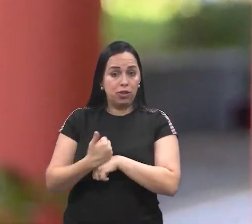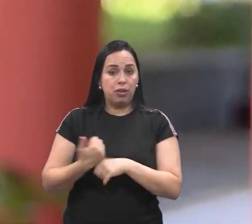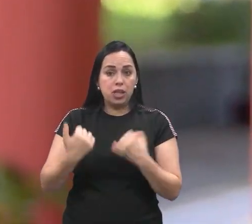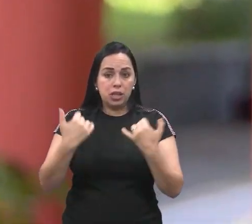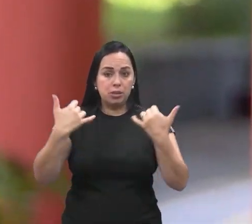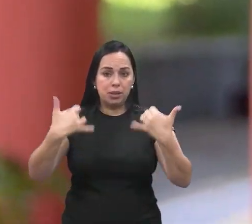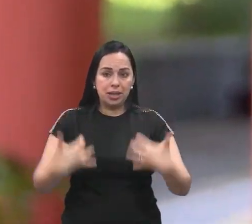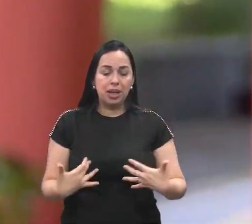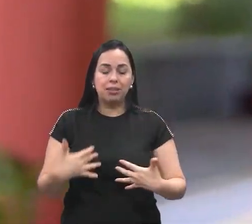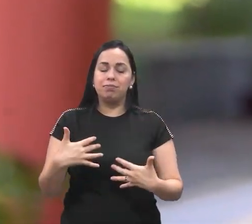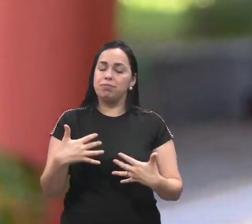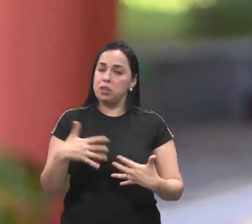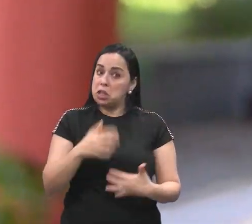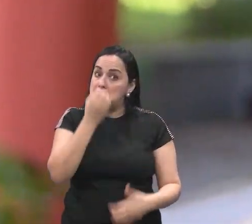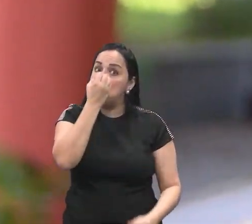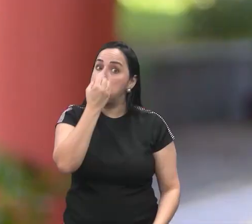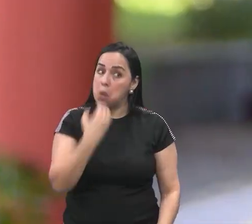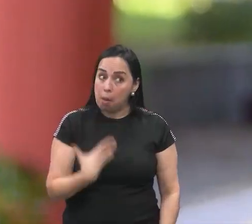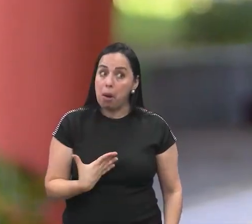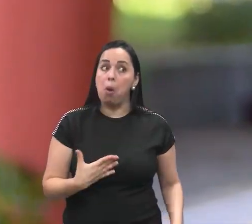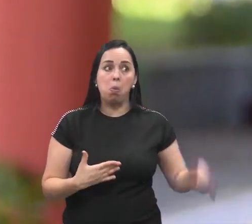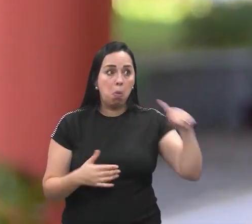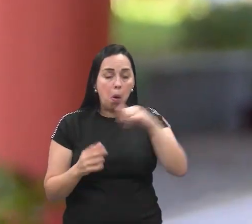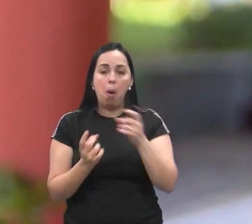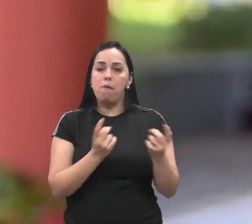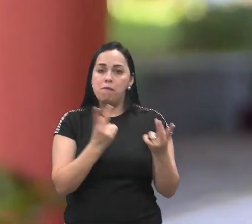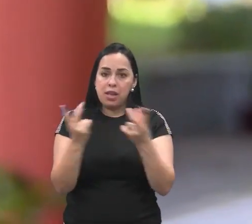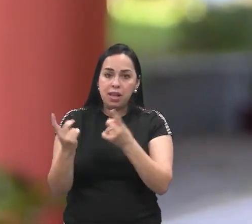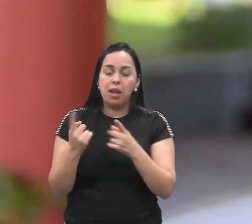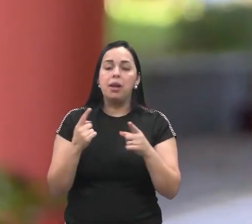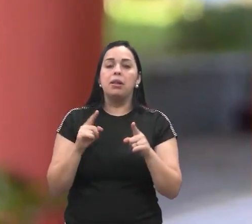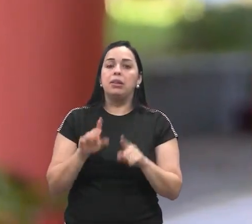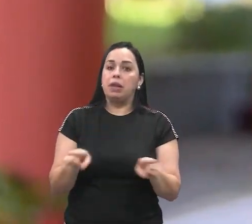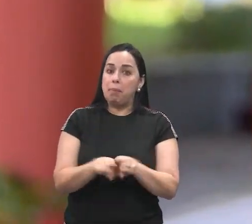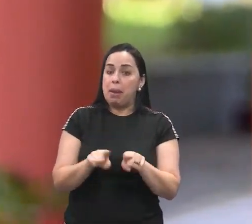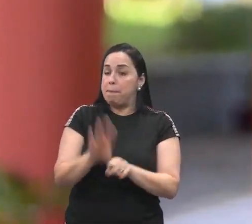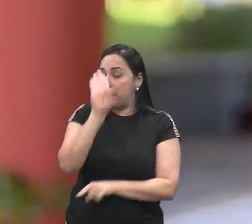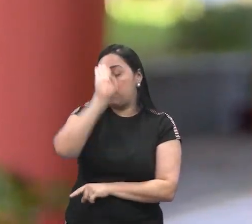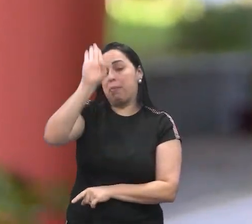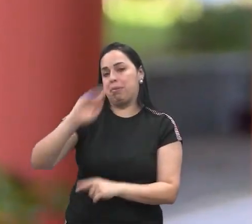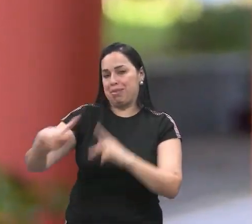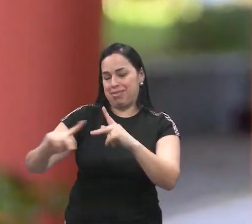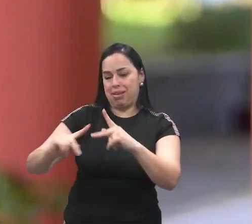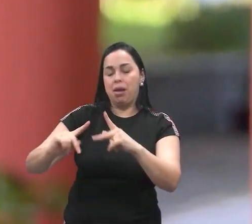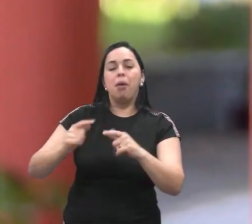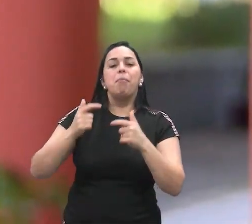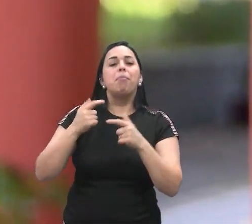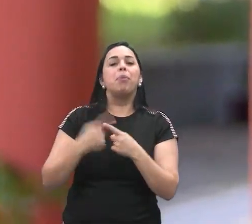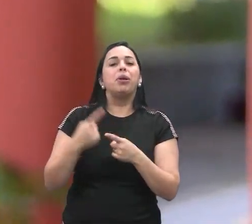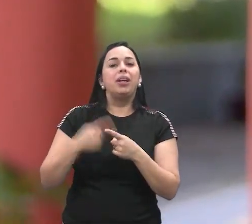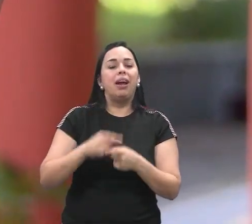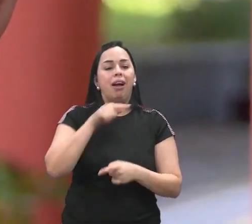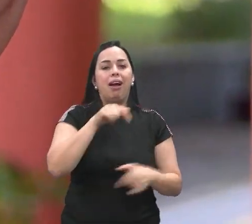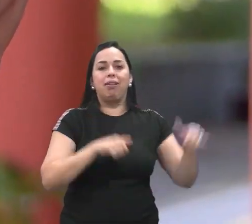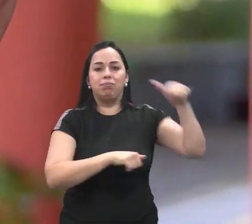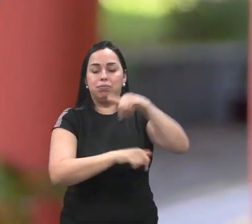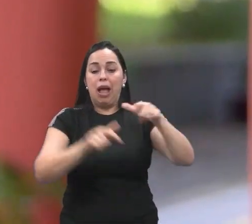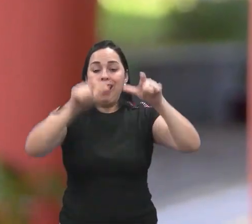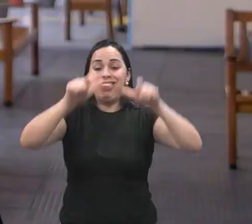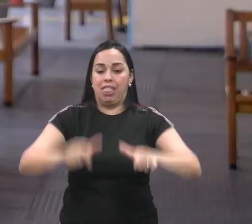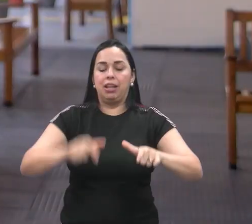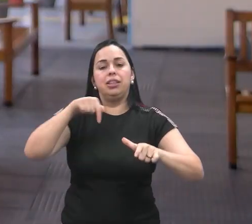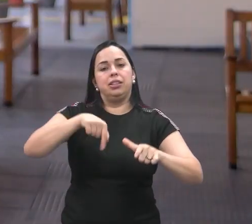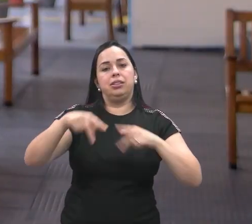explica, esse cenário traz benefícios para todo o país, com destaque para São José, por ser a sede da